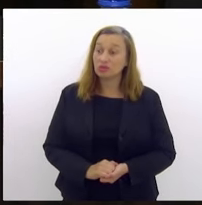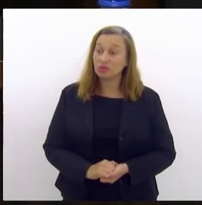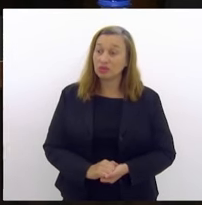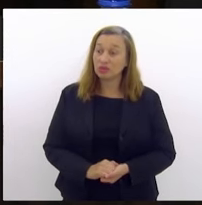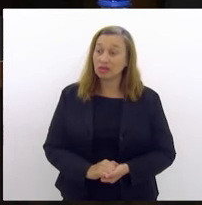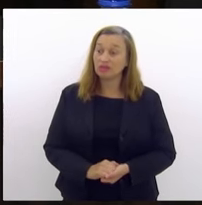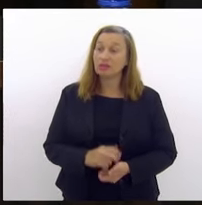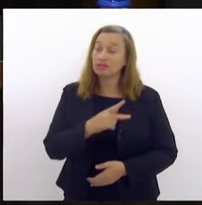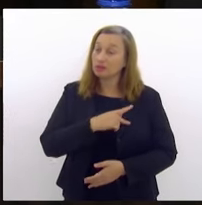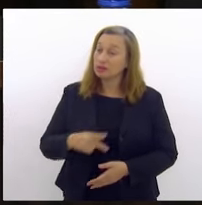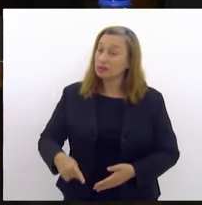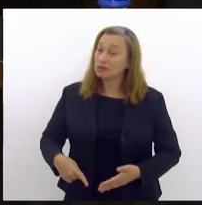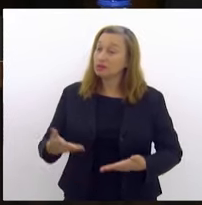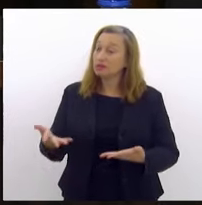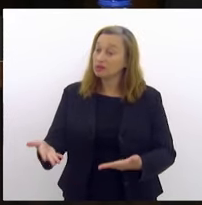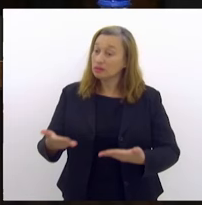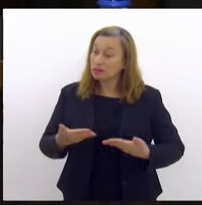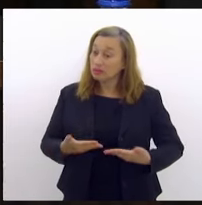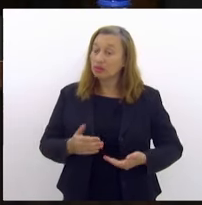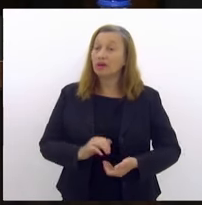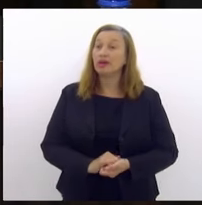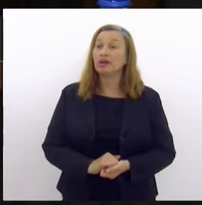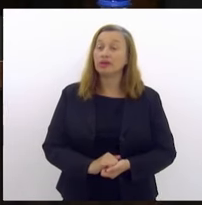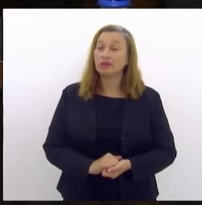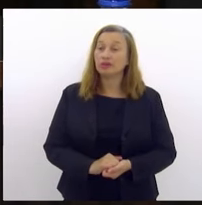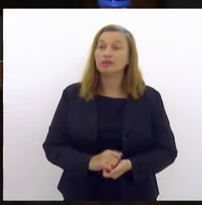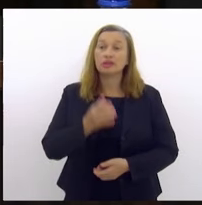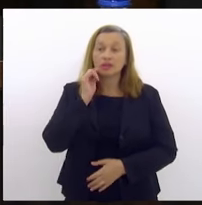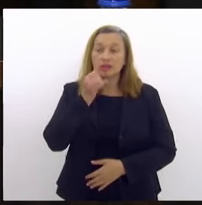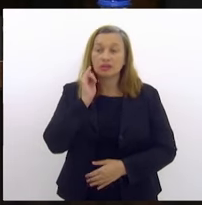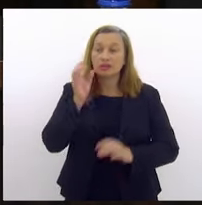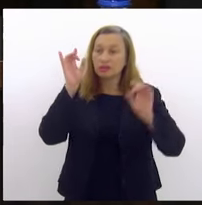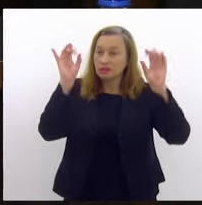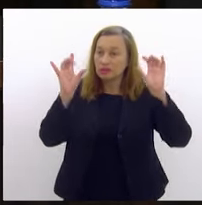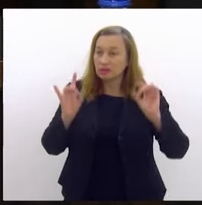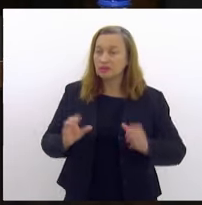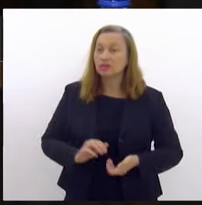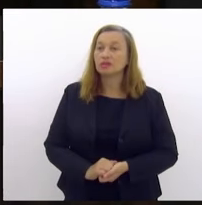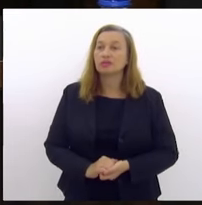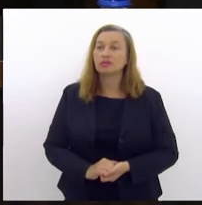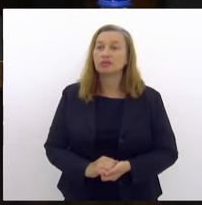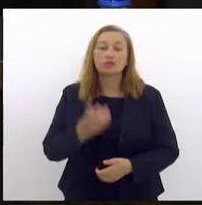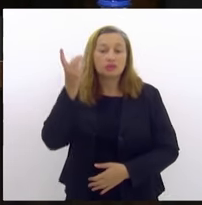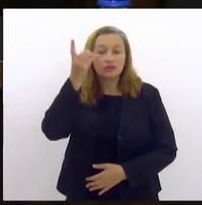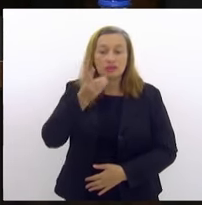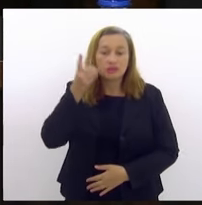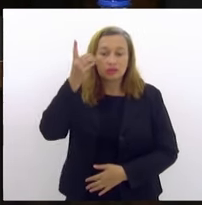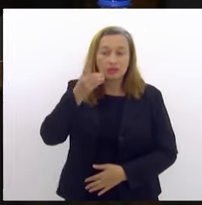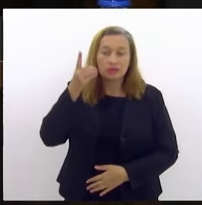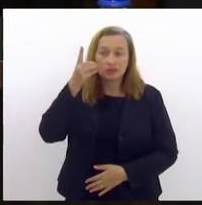A presidência designa relator especial o deputado.